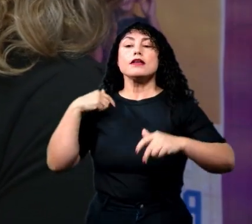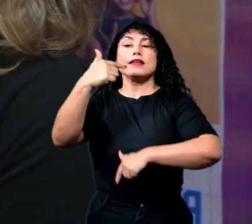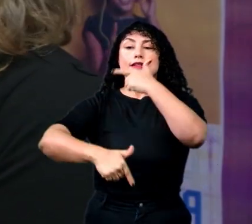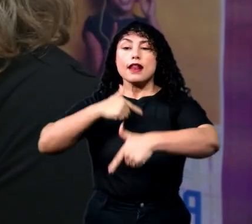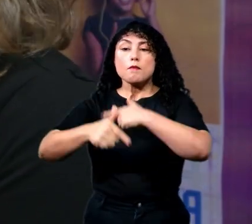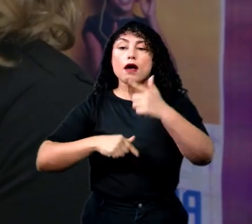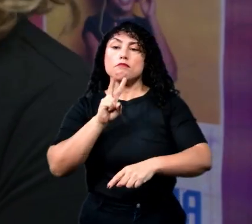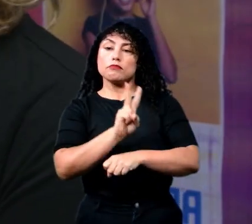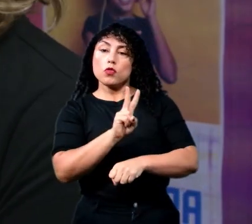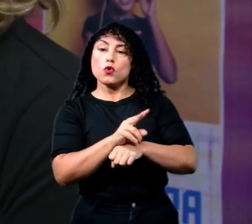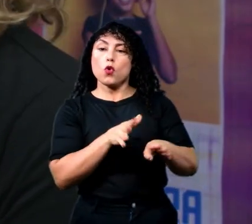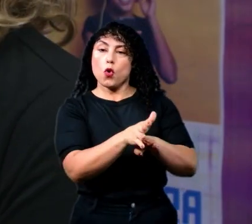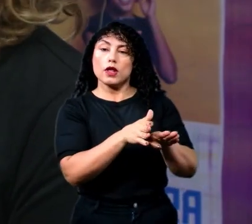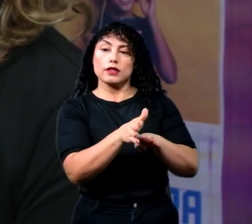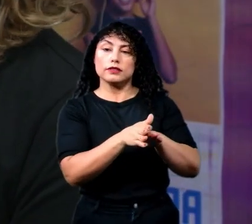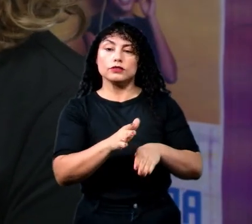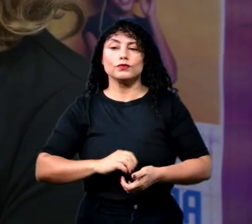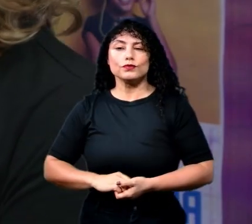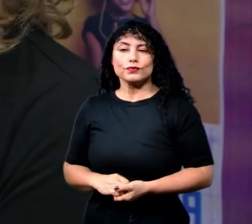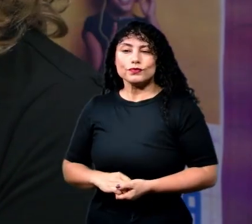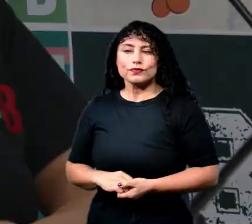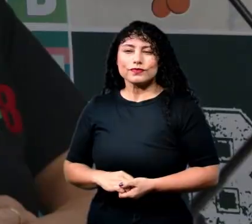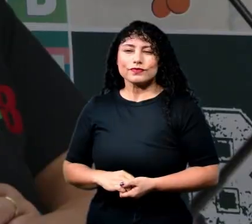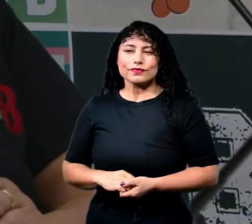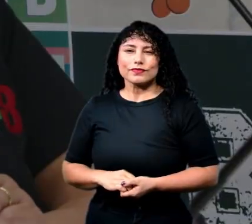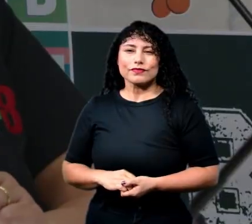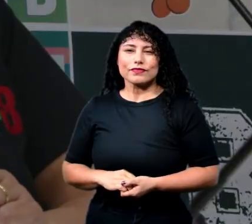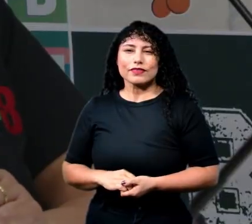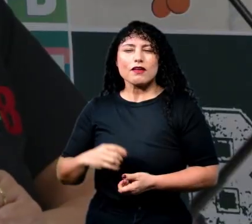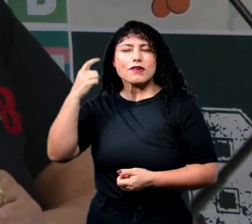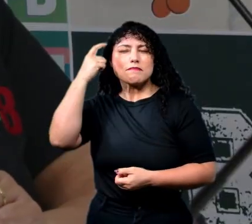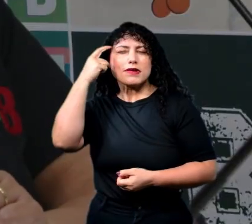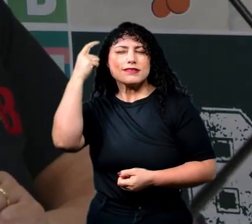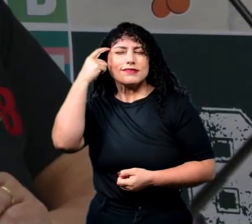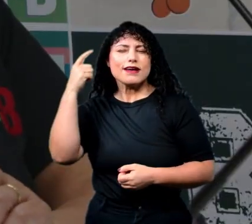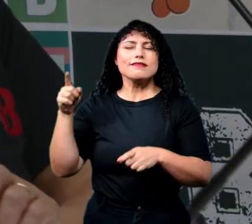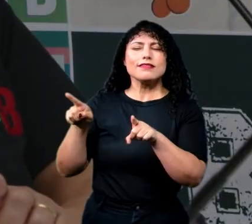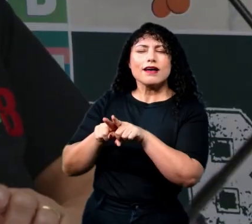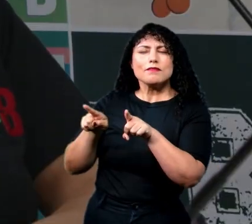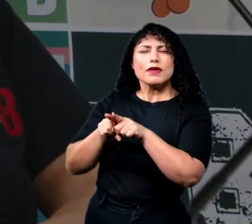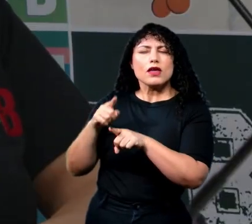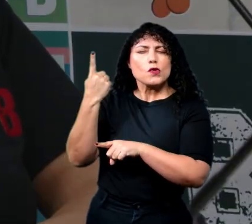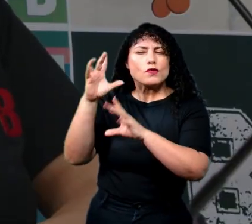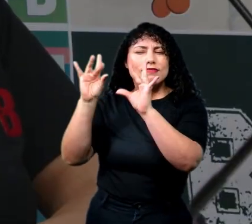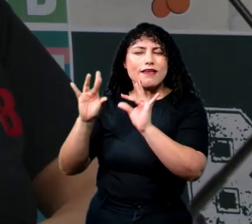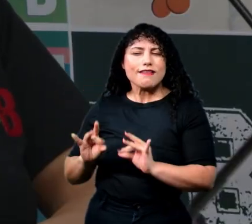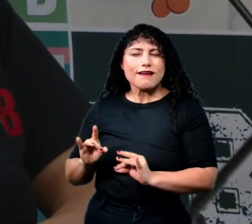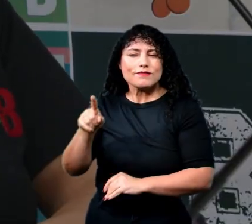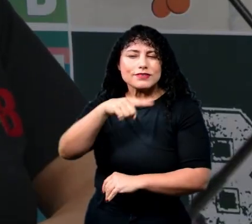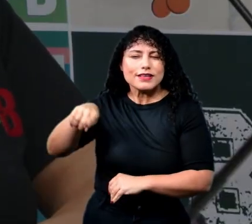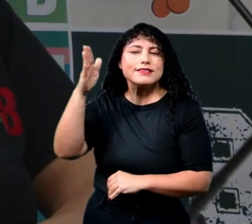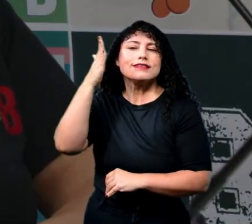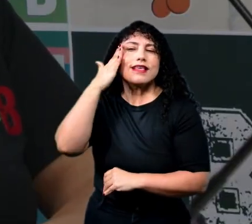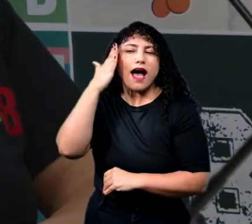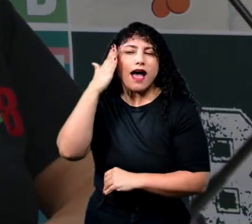mais preventiva e orientativa. Eu fiquei pensando aqui também que um detalhe, para que todos saibam,